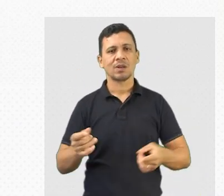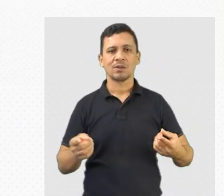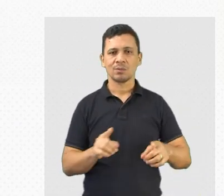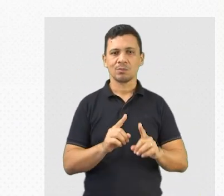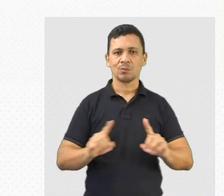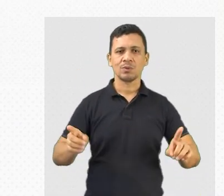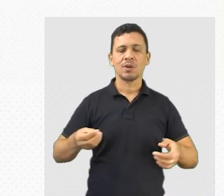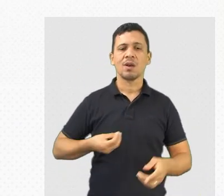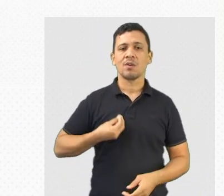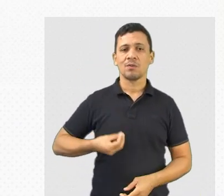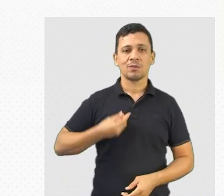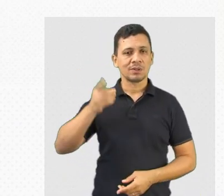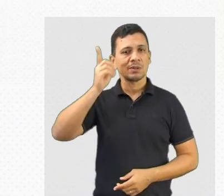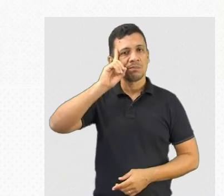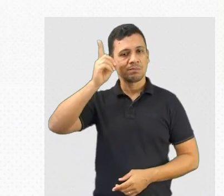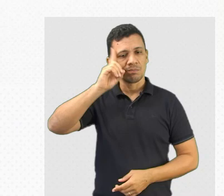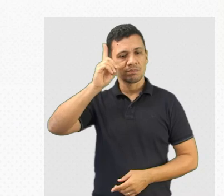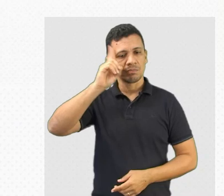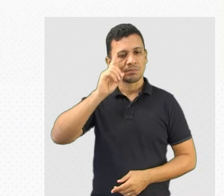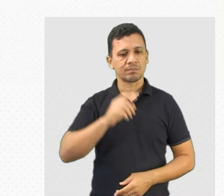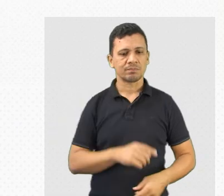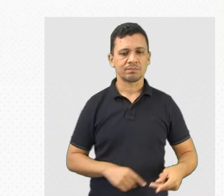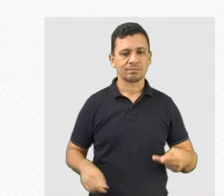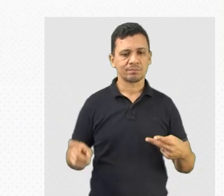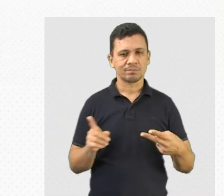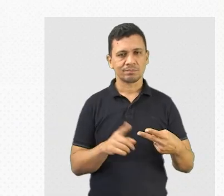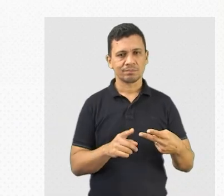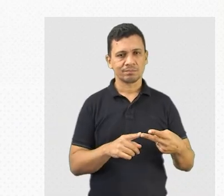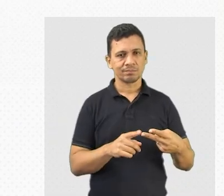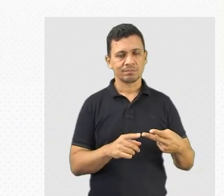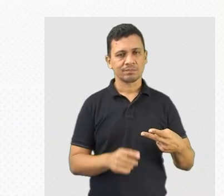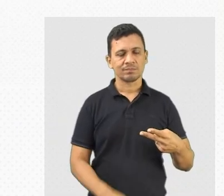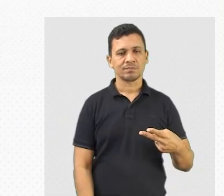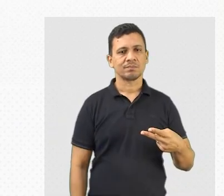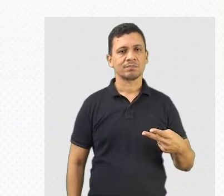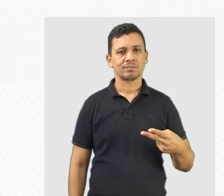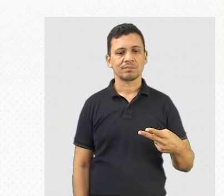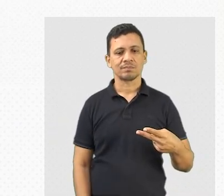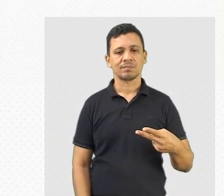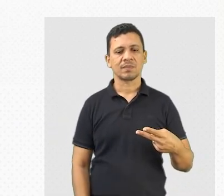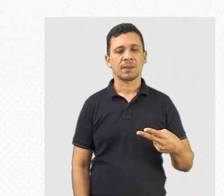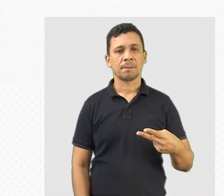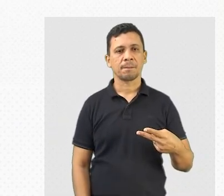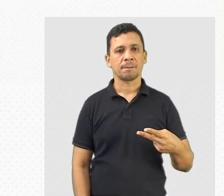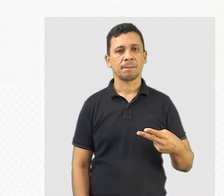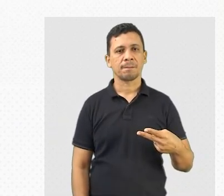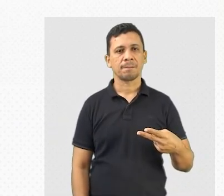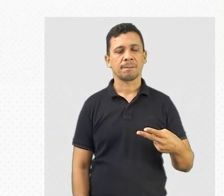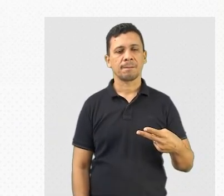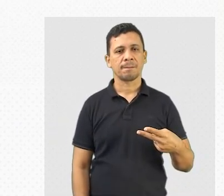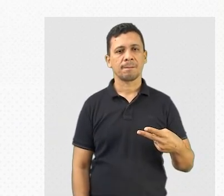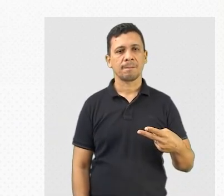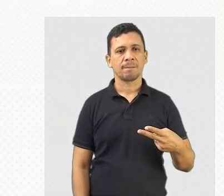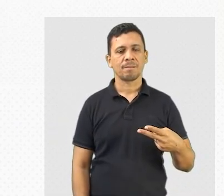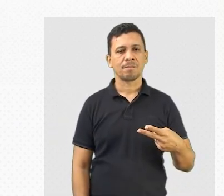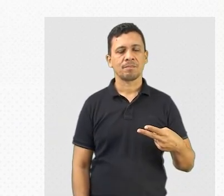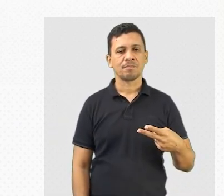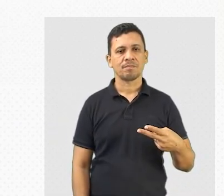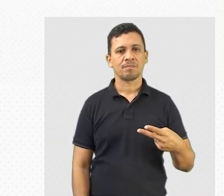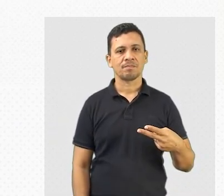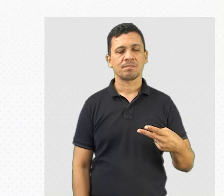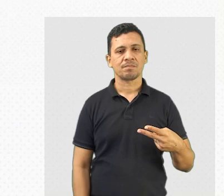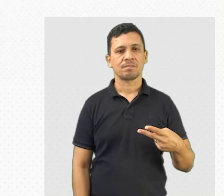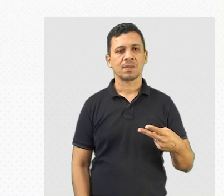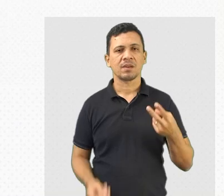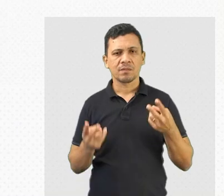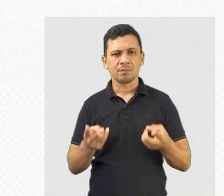dia. It is a powerful way to express emotions, ideas and identity. Então, a gente